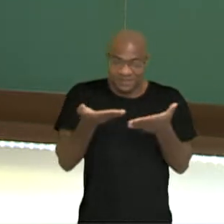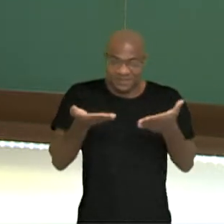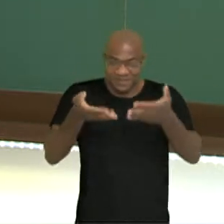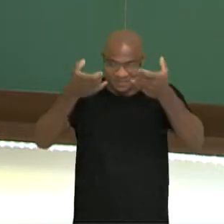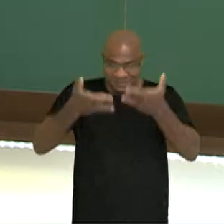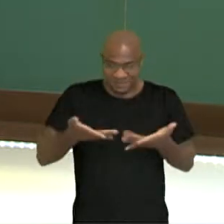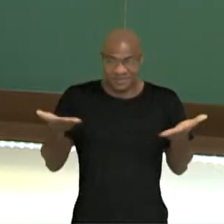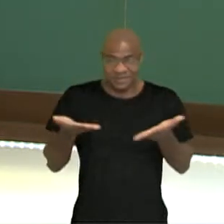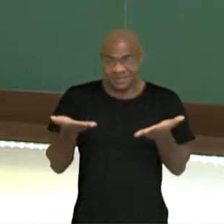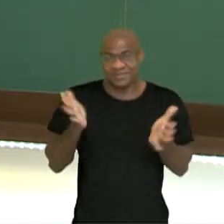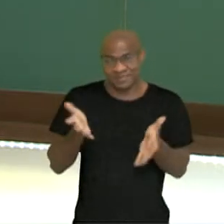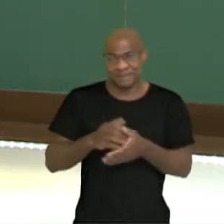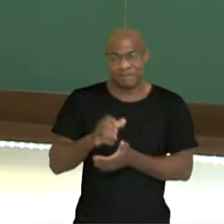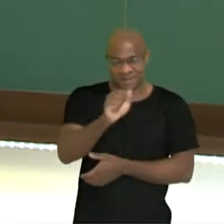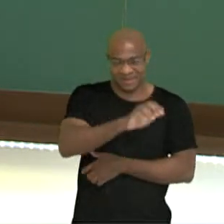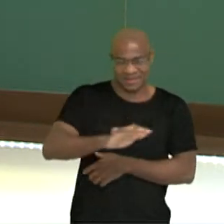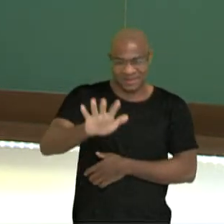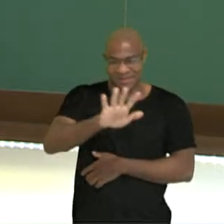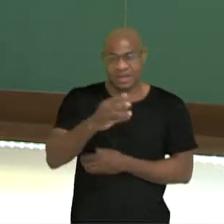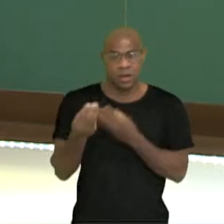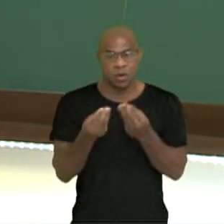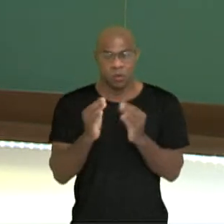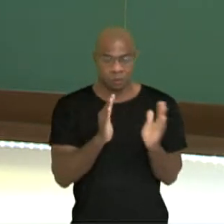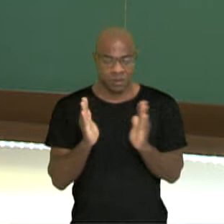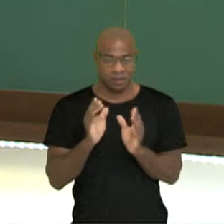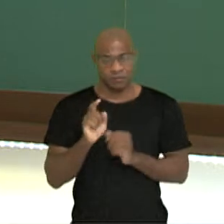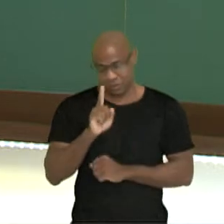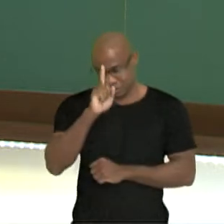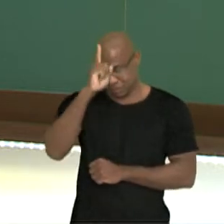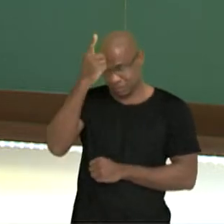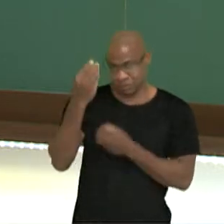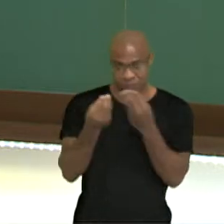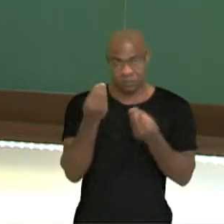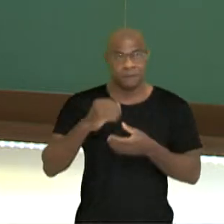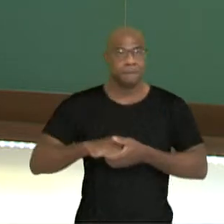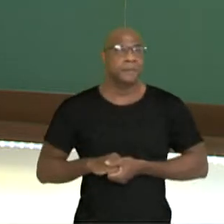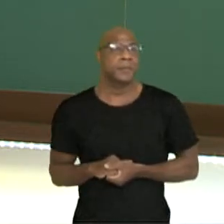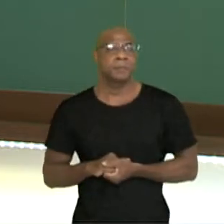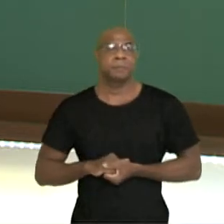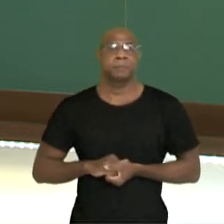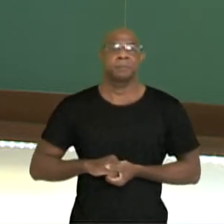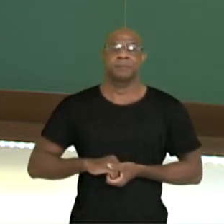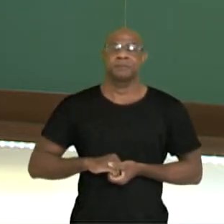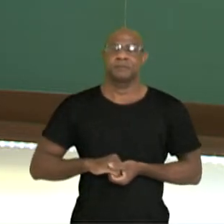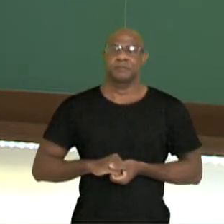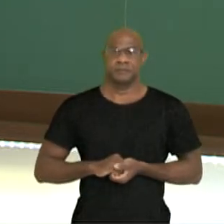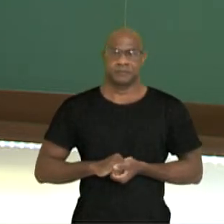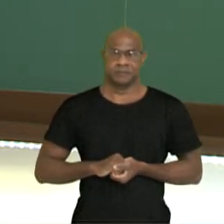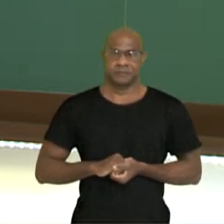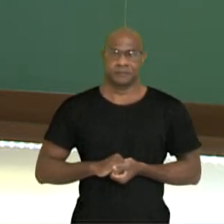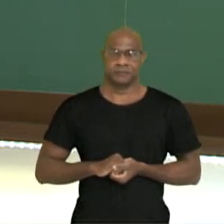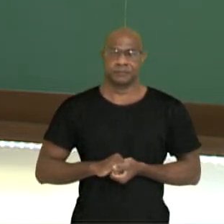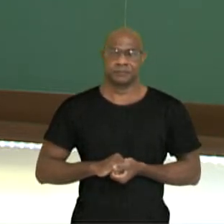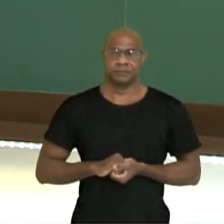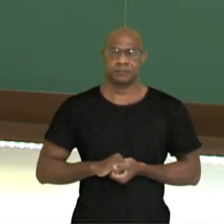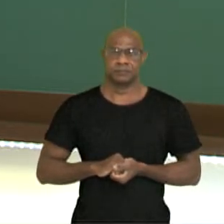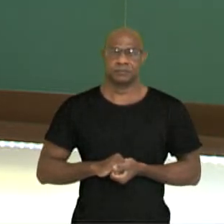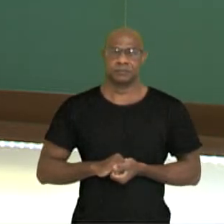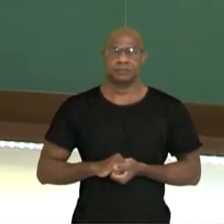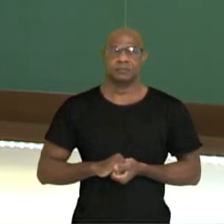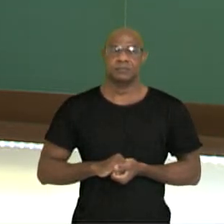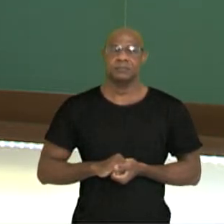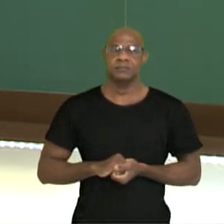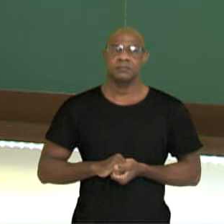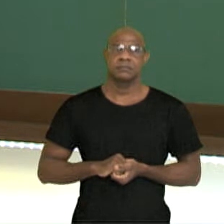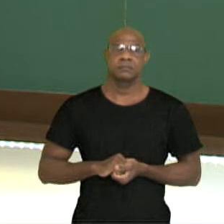falar a respeito, né, sobre quando elas foram inventadas. A segunda atividade diz, read and write the invention they are talking about.